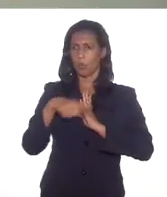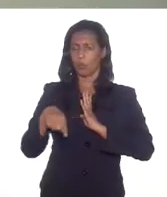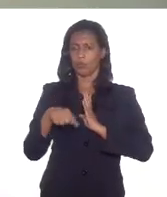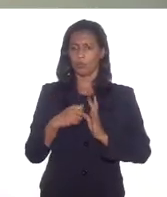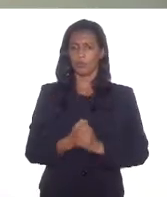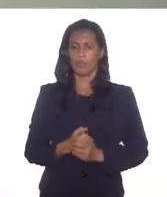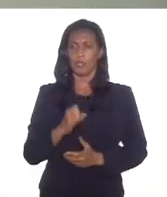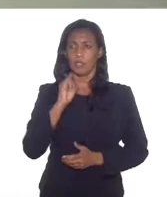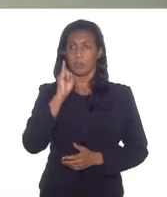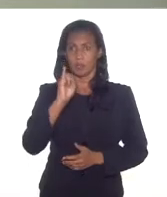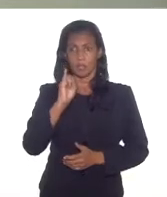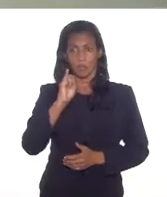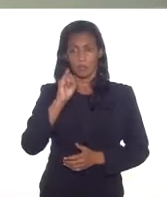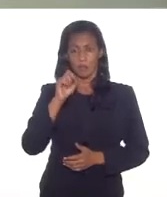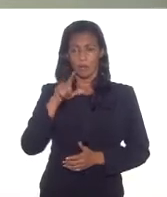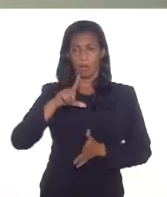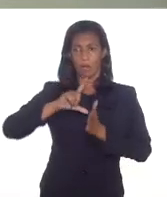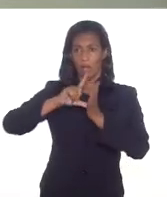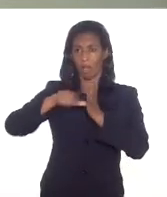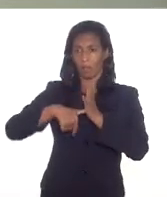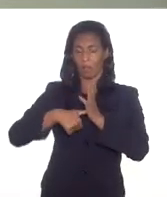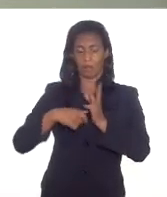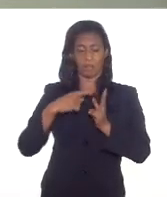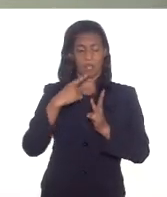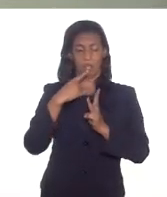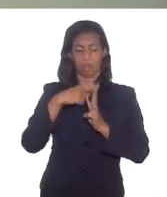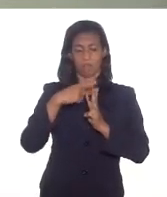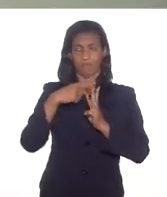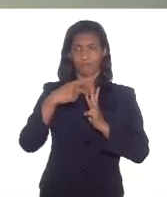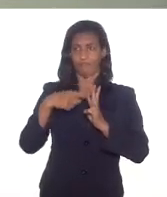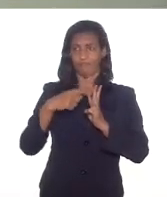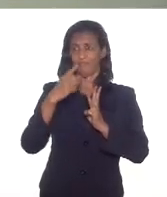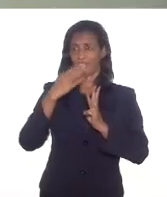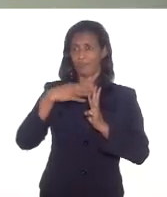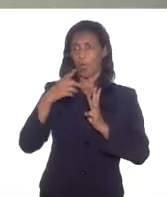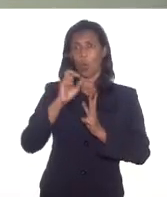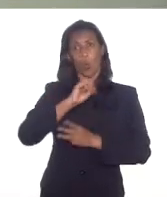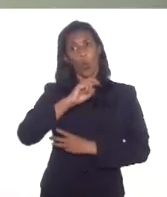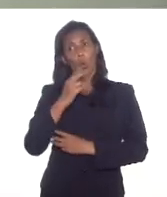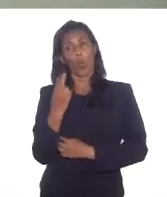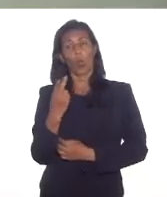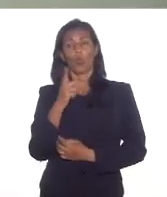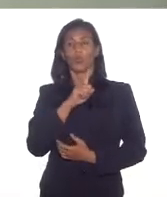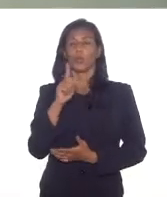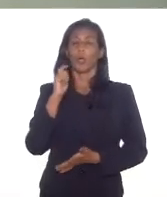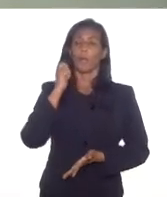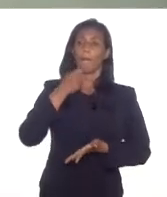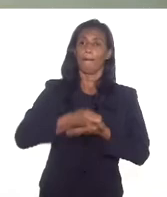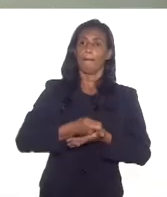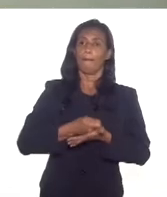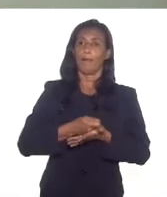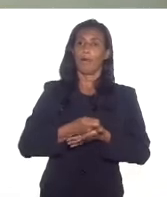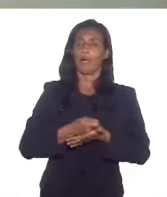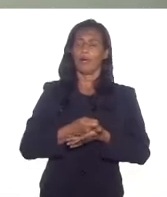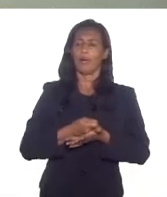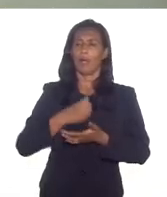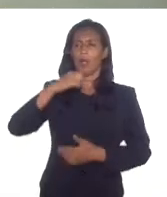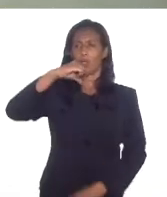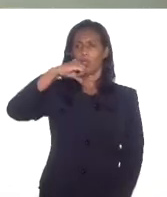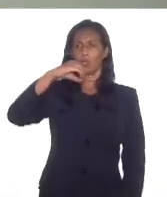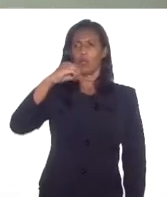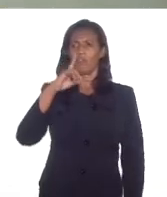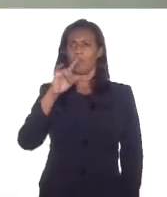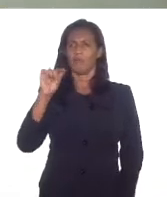se você atrasar três parcelas consecutivas ou não pagar por prazo superior a 90